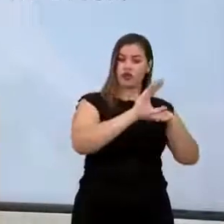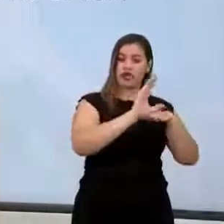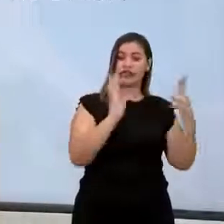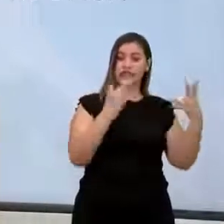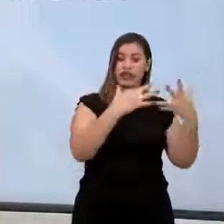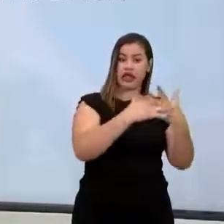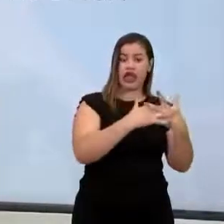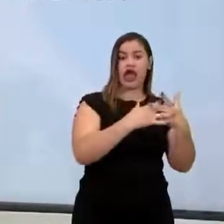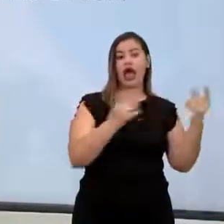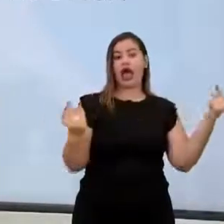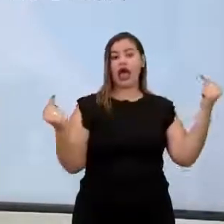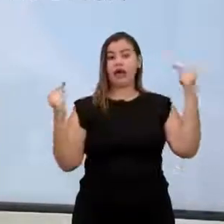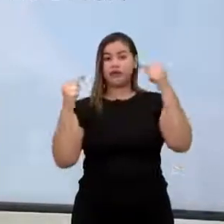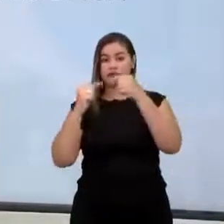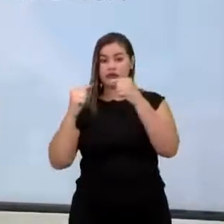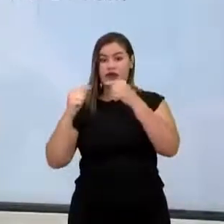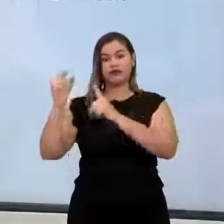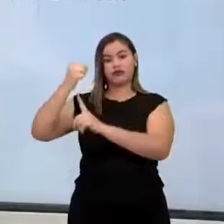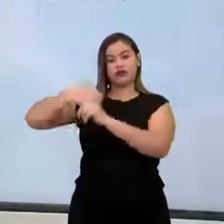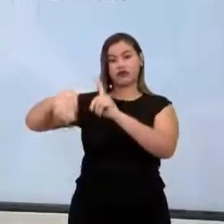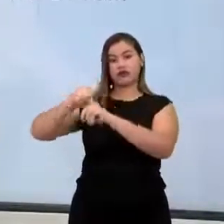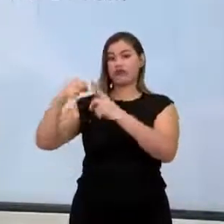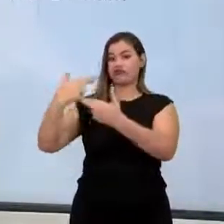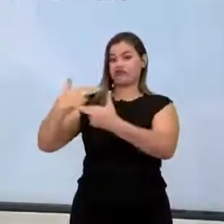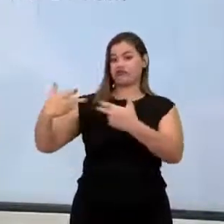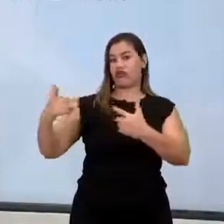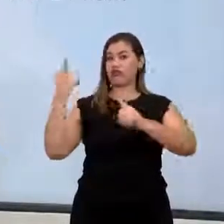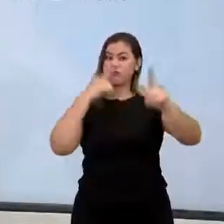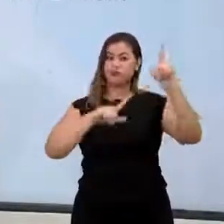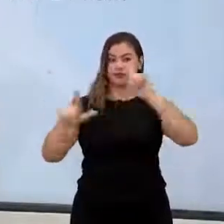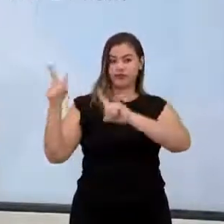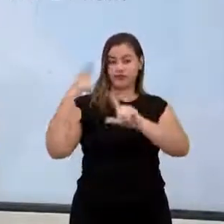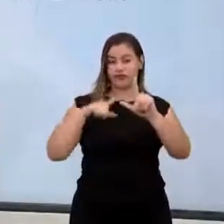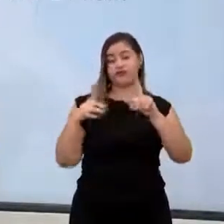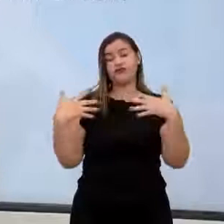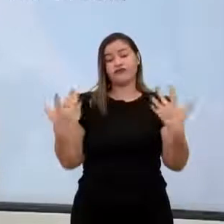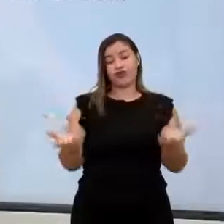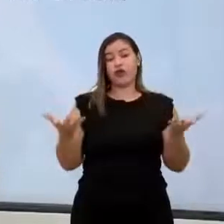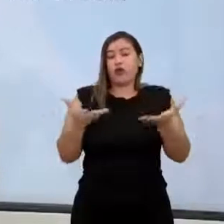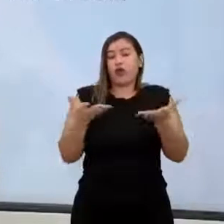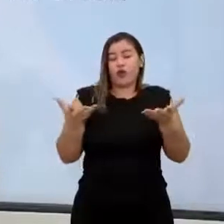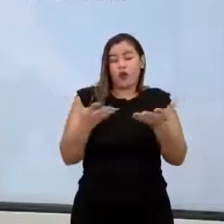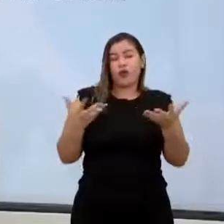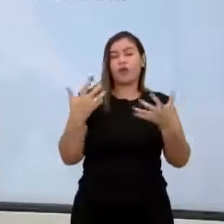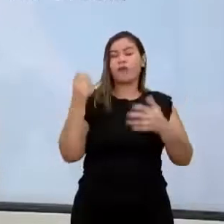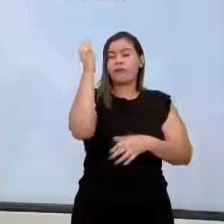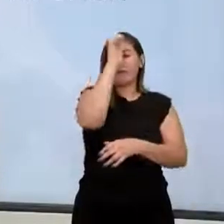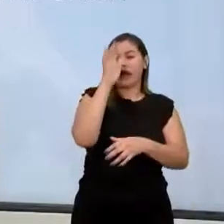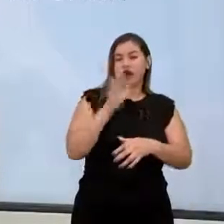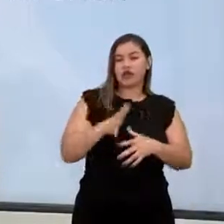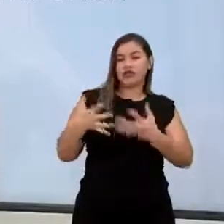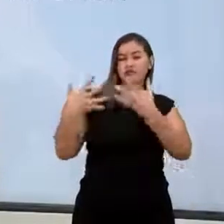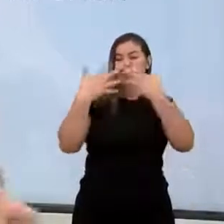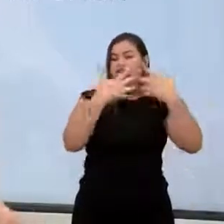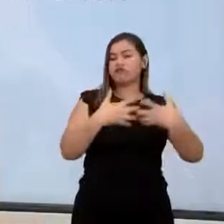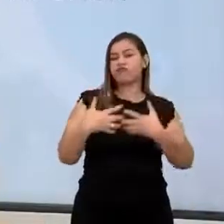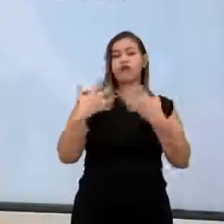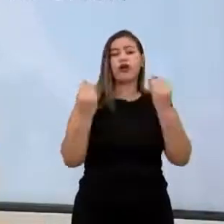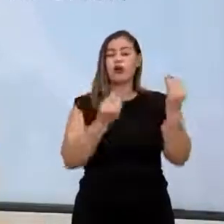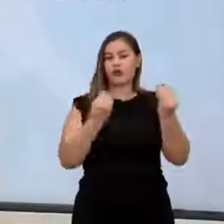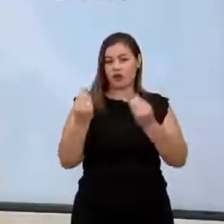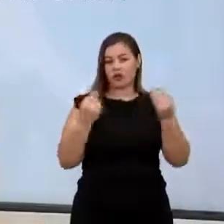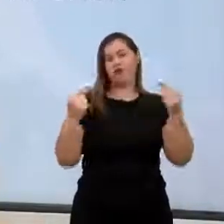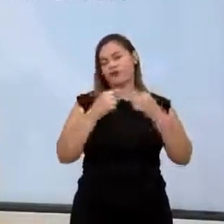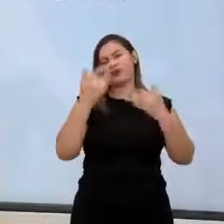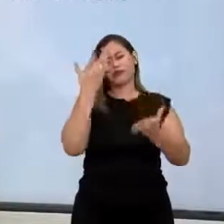à conquista dos povos e das sociedades. Então, o nosso sistema hoje, a forma como o Brasil funciona, que é isso que nós vamos ver